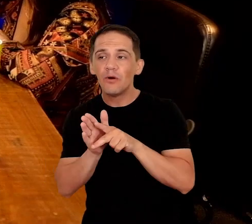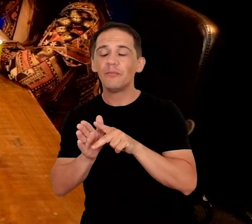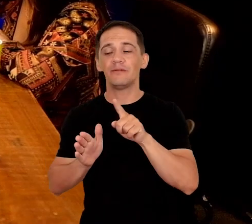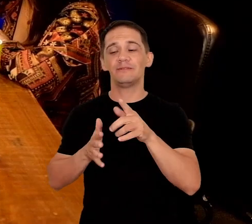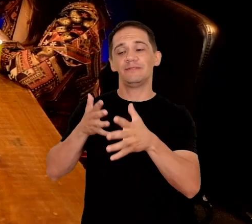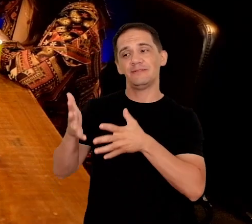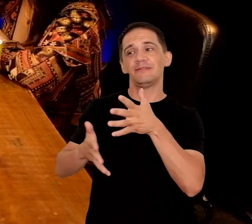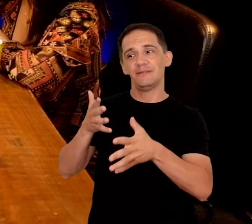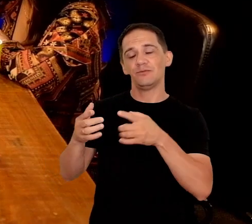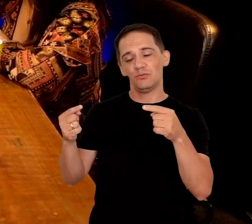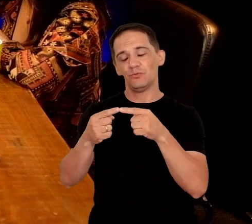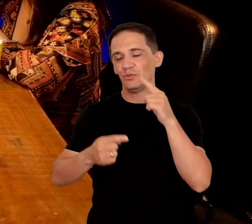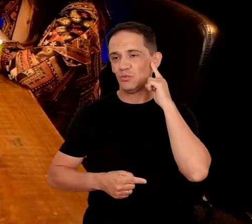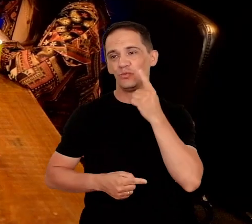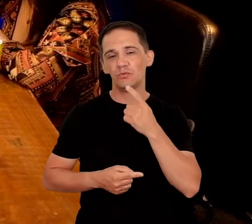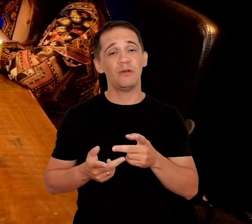que nem uma piada